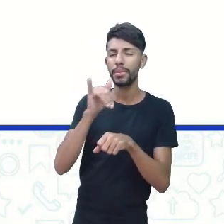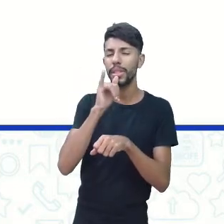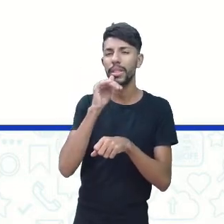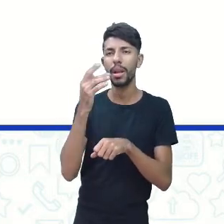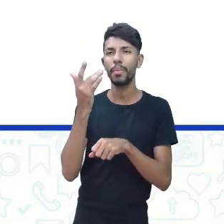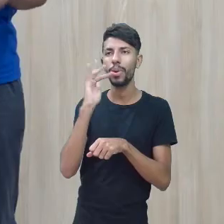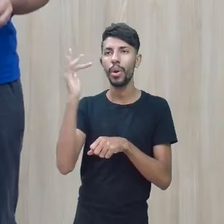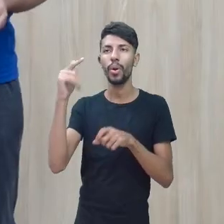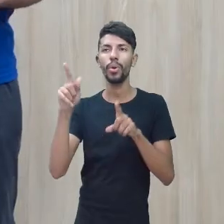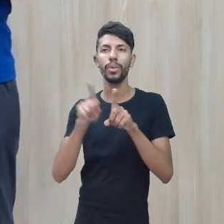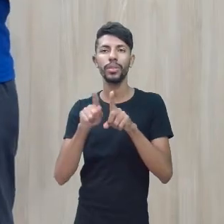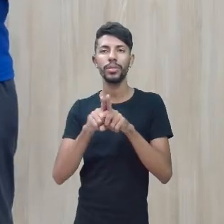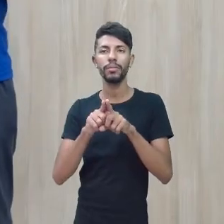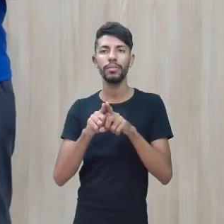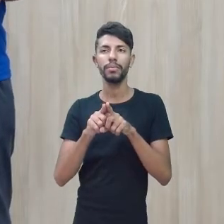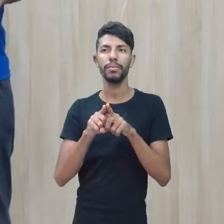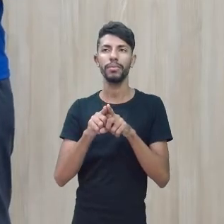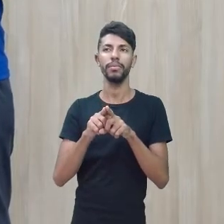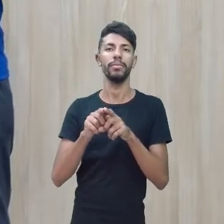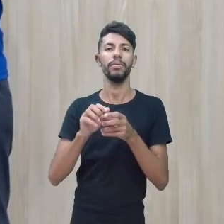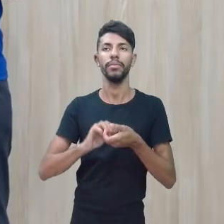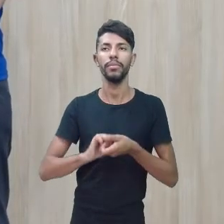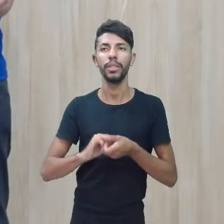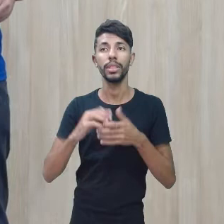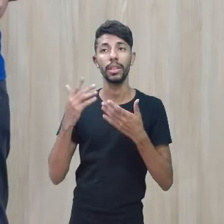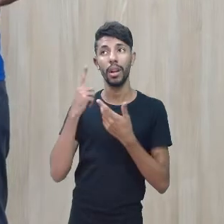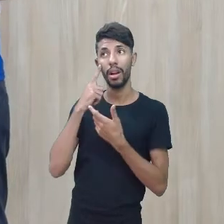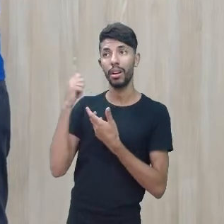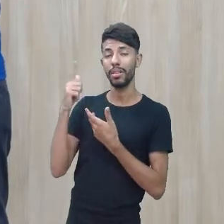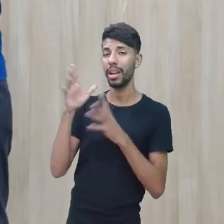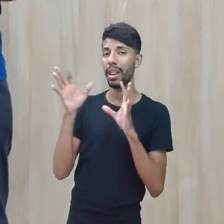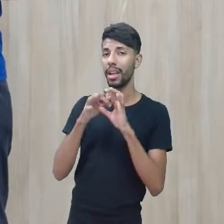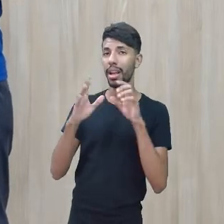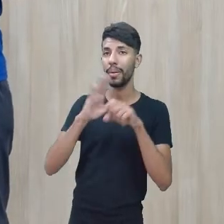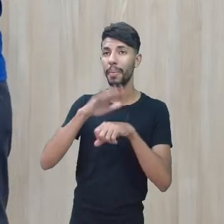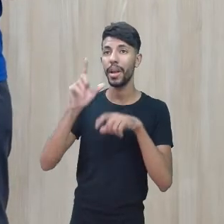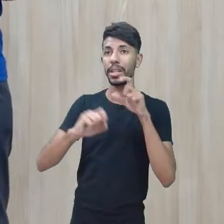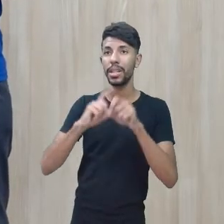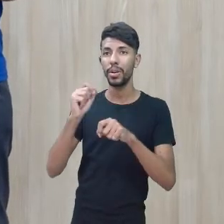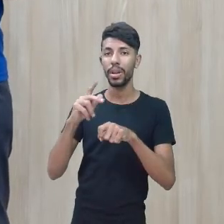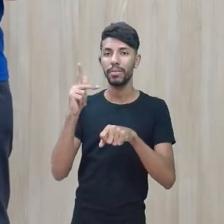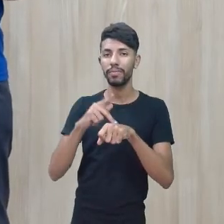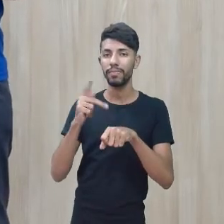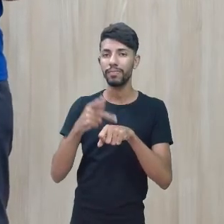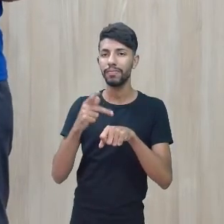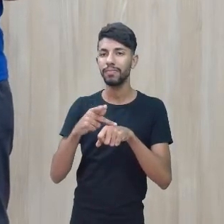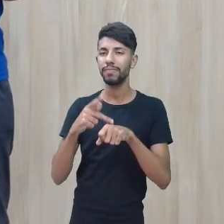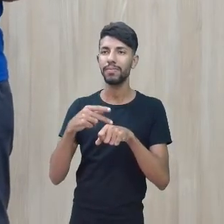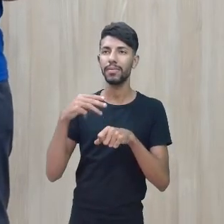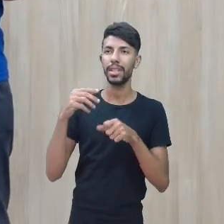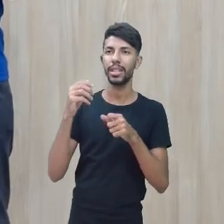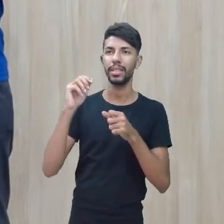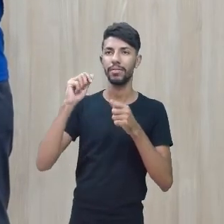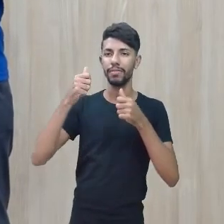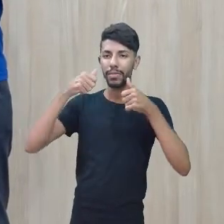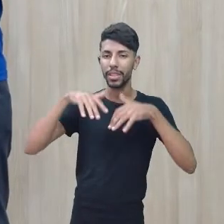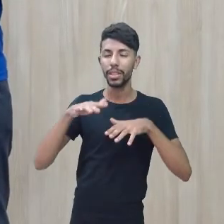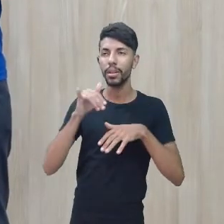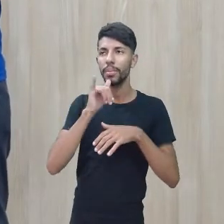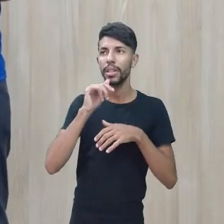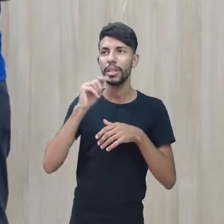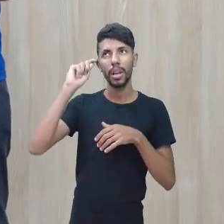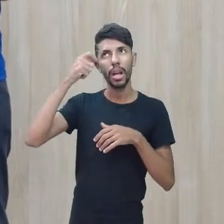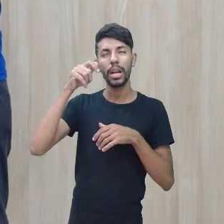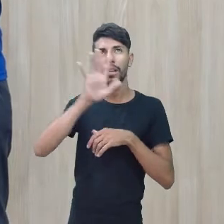Aqui vai se destacar principalmente a questão mineral. Quando a gente fala da África, lembra lá, economia da África, questão